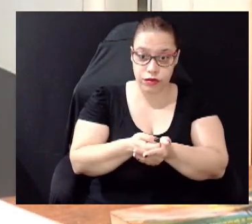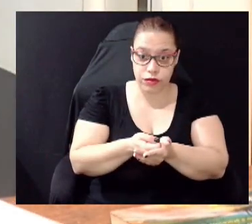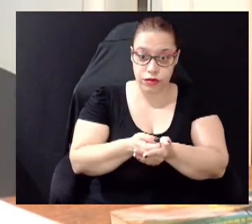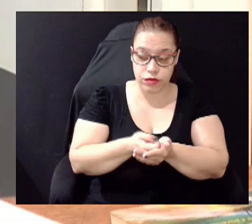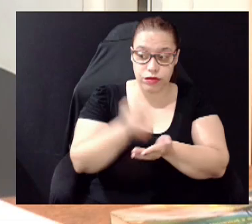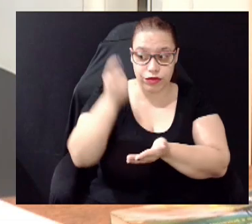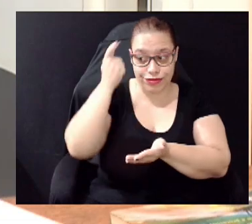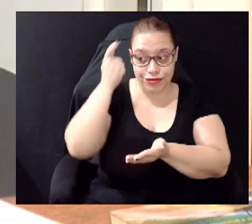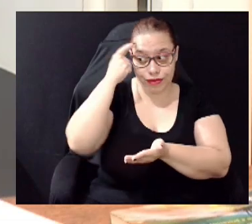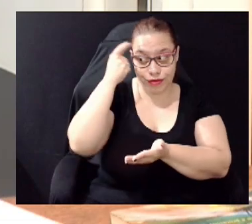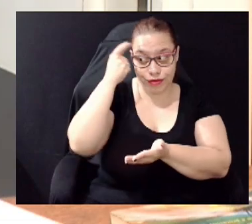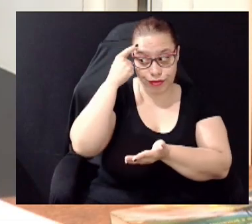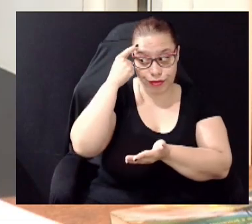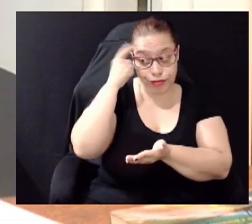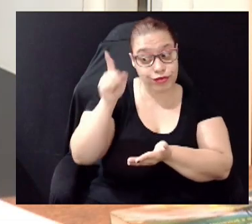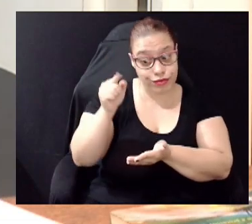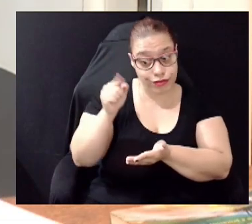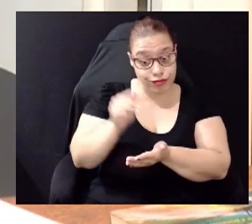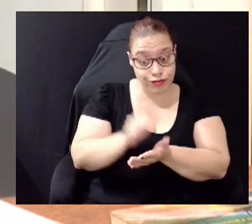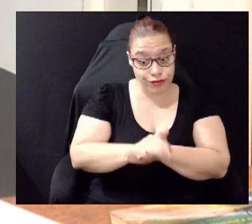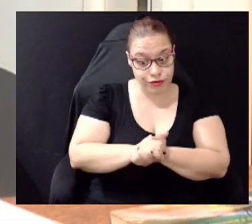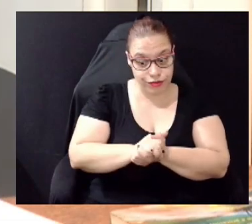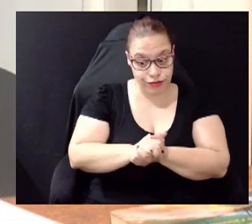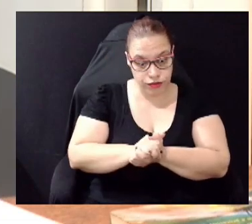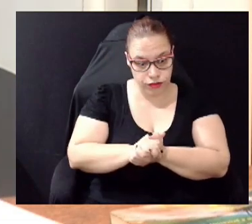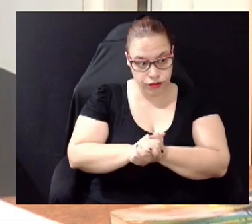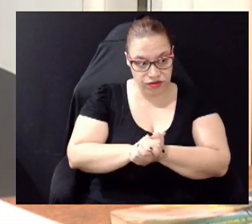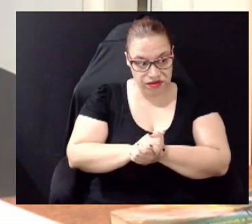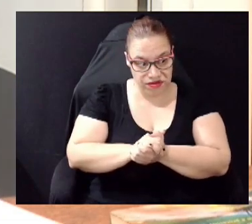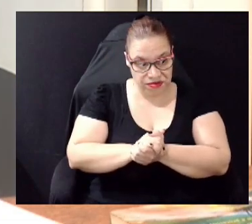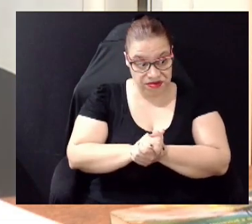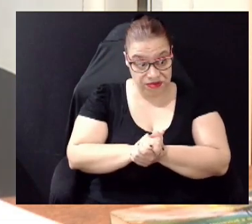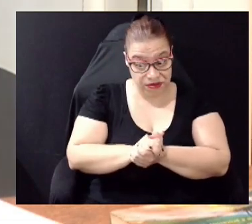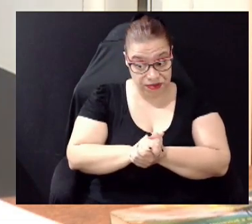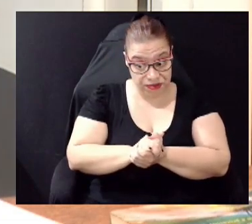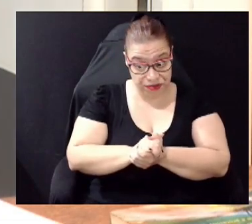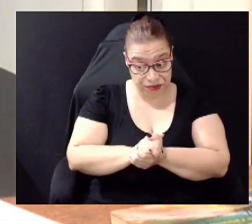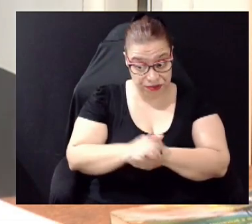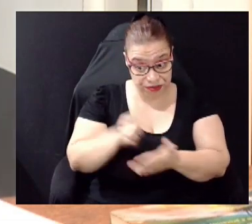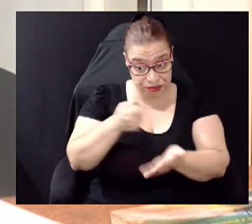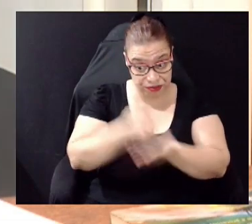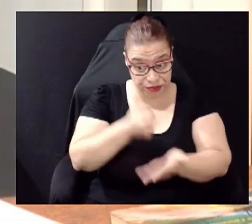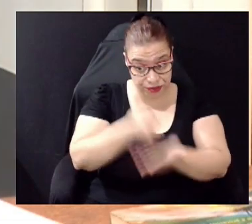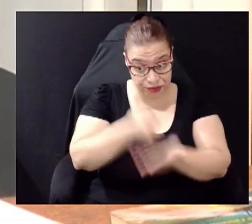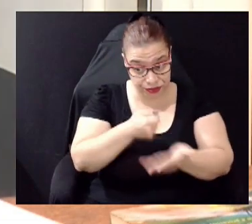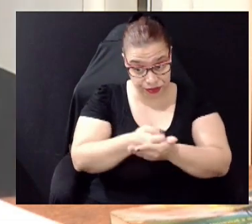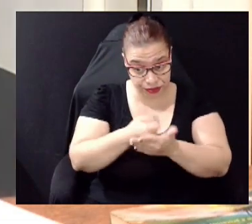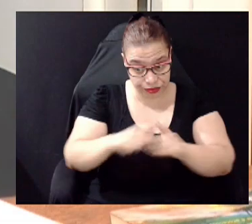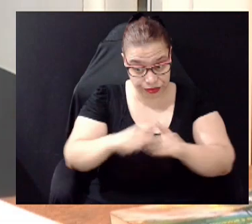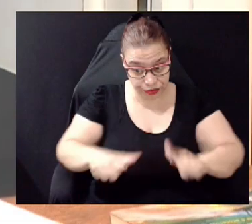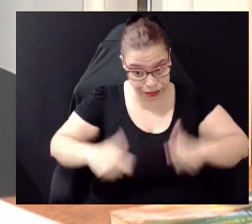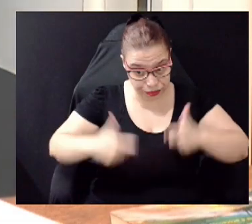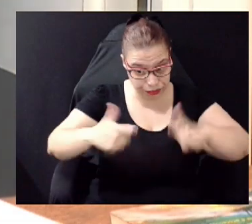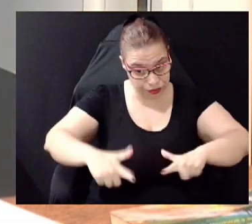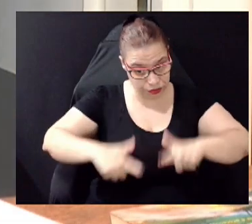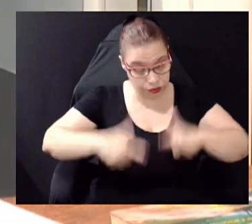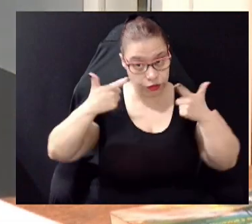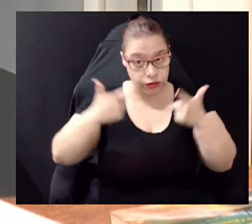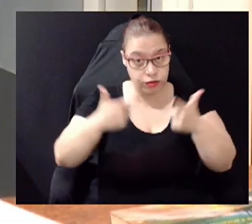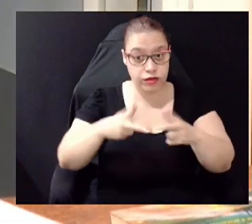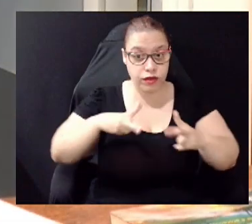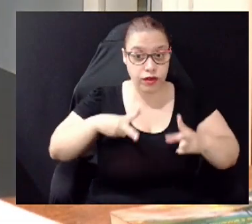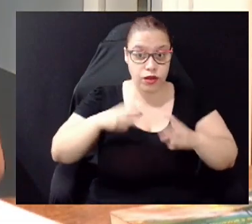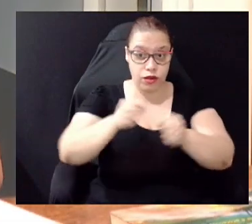que é isso, né? É uma luta permanente, constante, de resistência e de fortalecimento entre nós